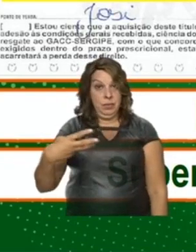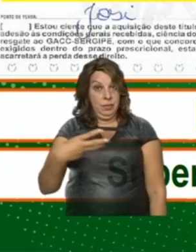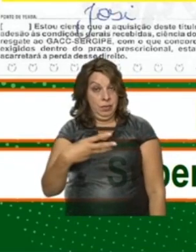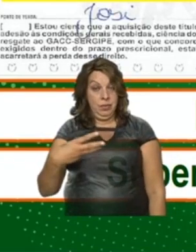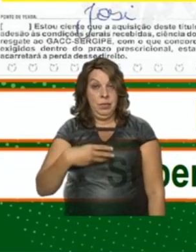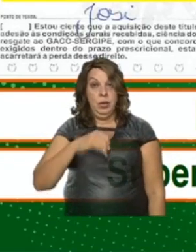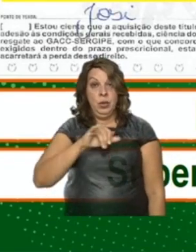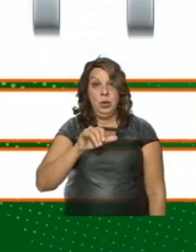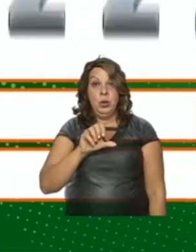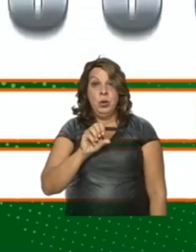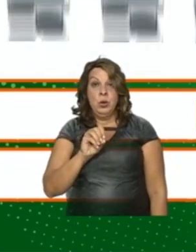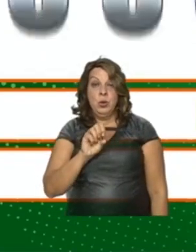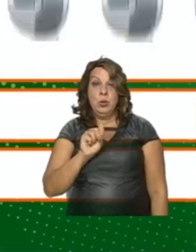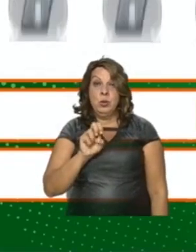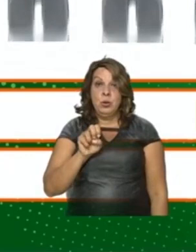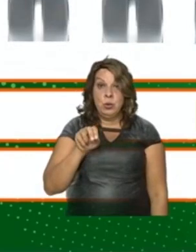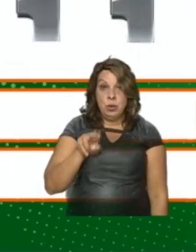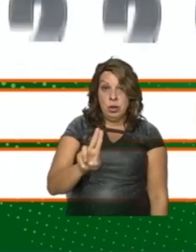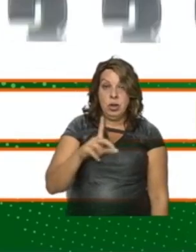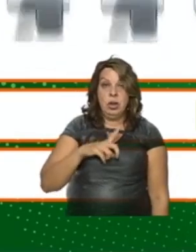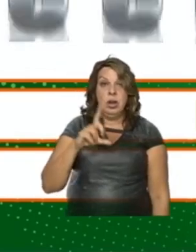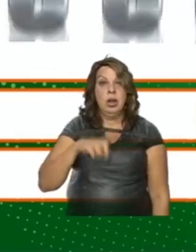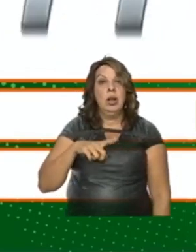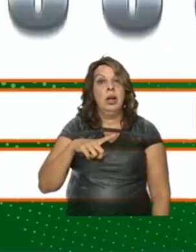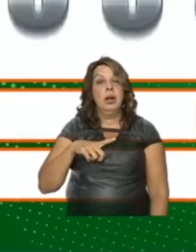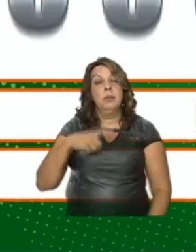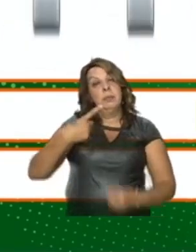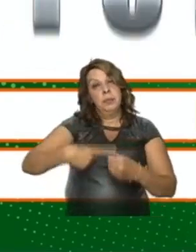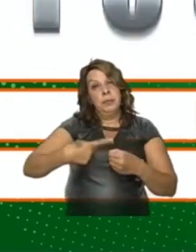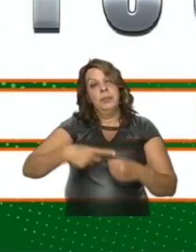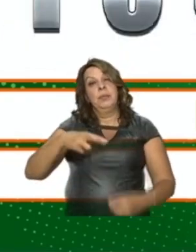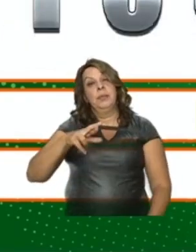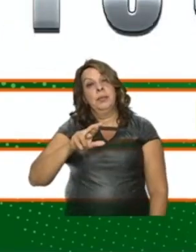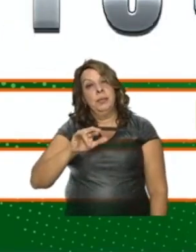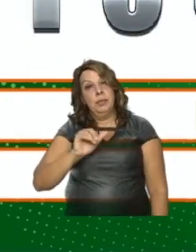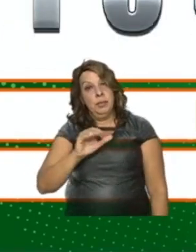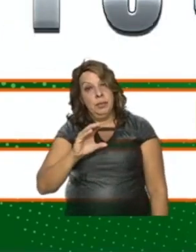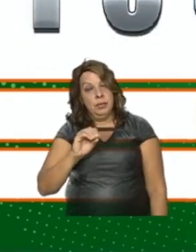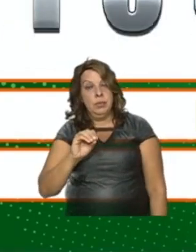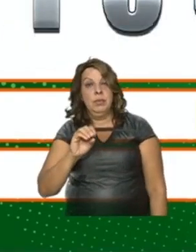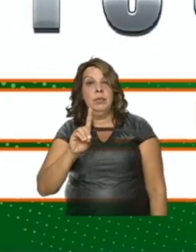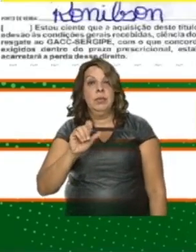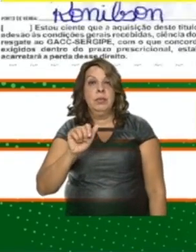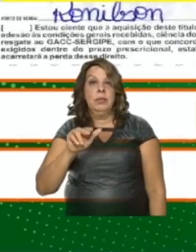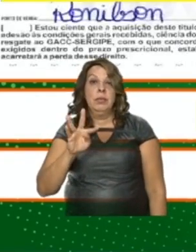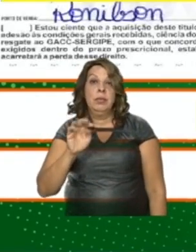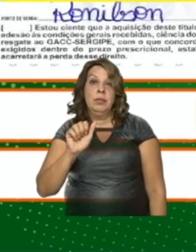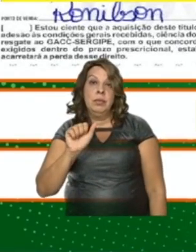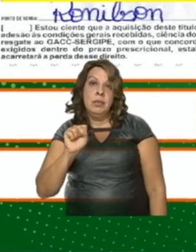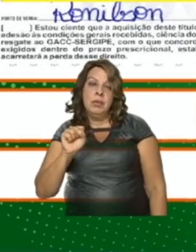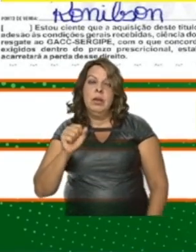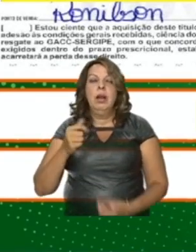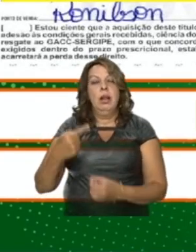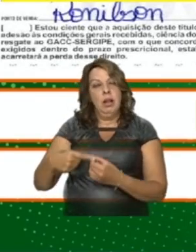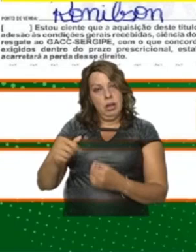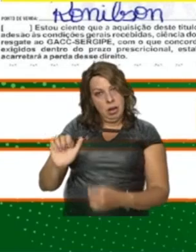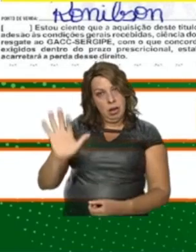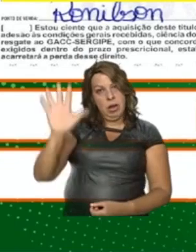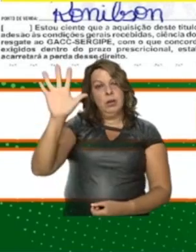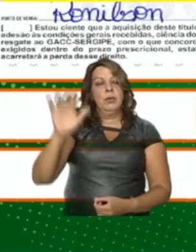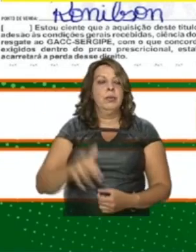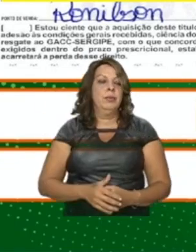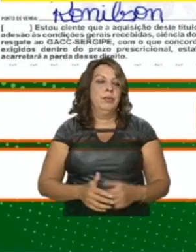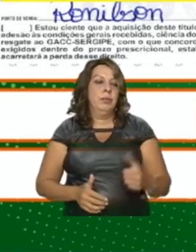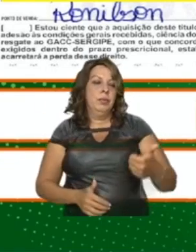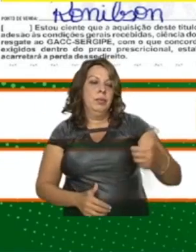182733, Josué Oliveira Santos, é de Riachão do Dantas, adquiriu no Ponte Presente, Regional Lagarto. Eu anuncio